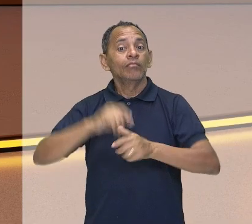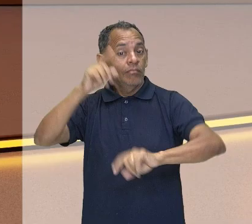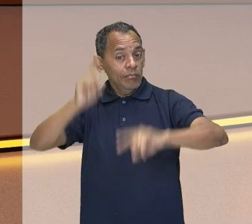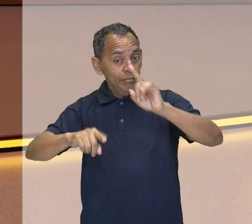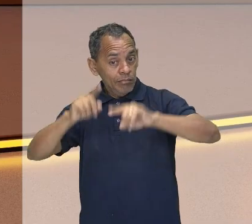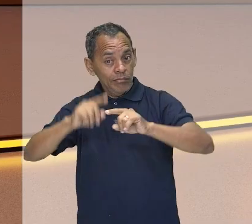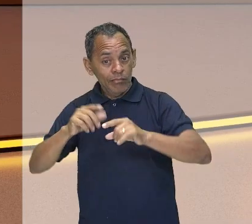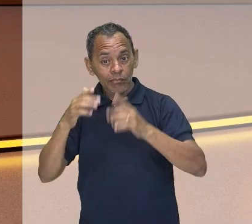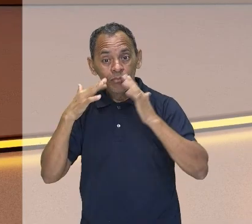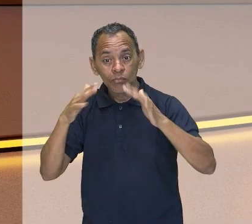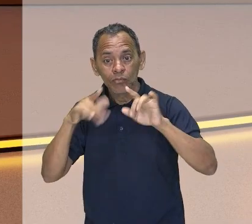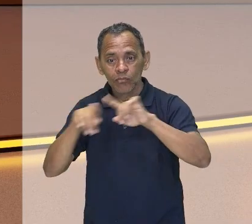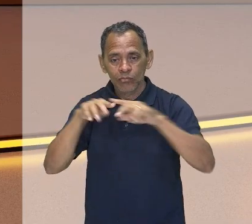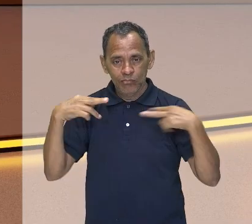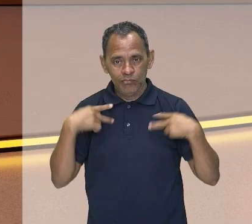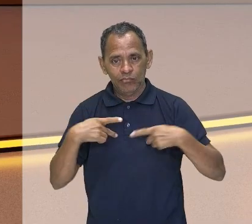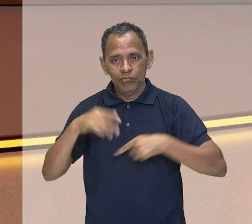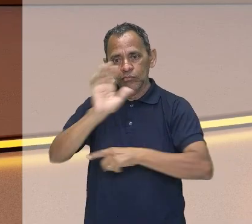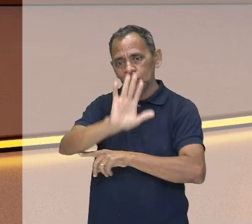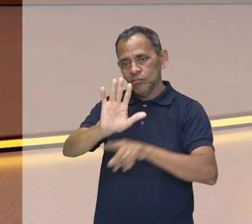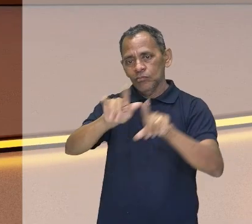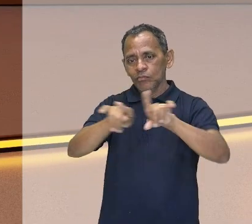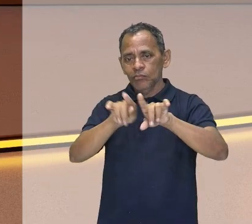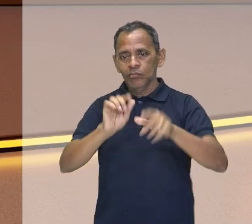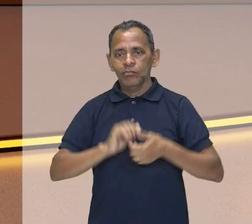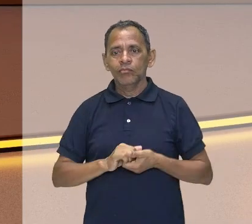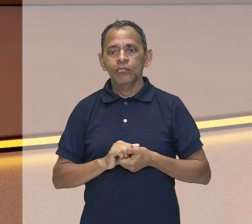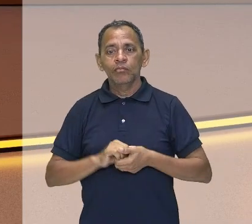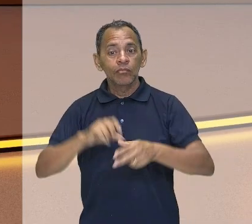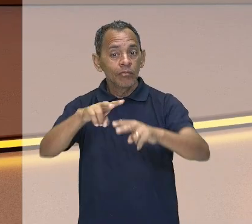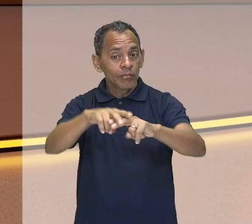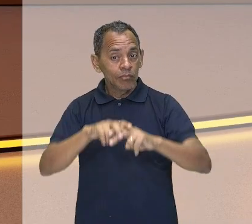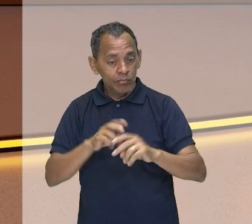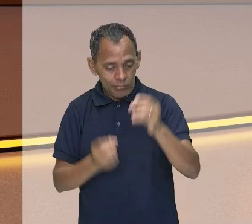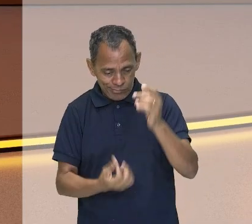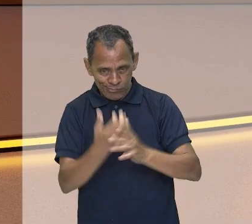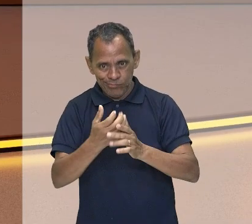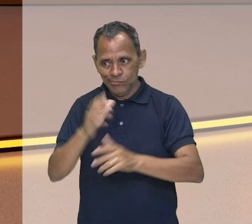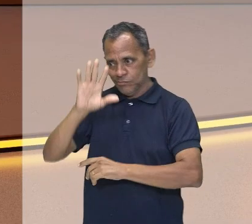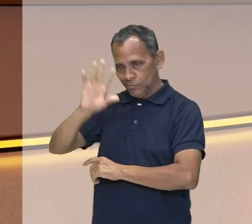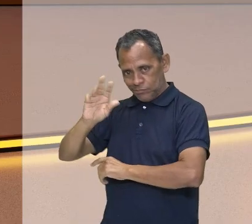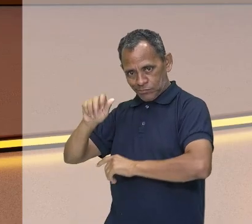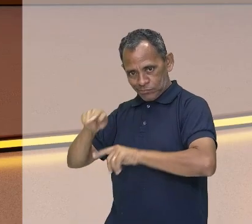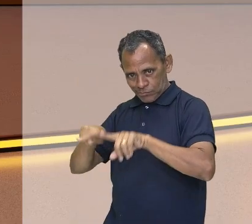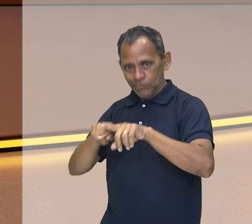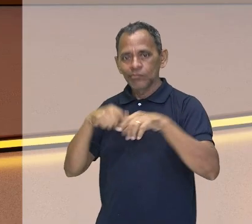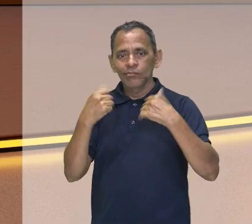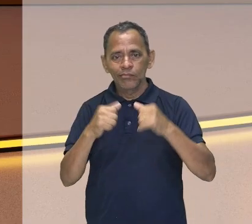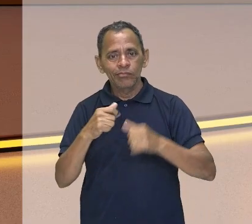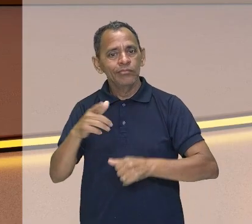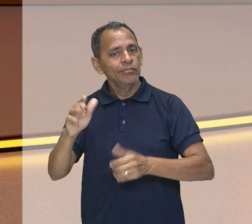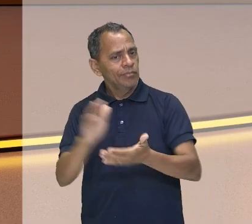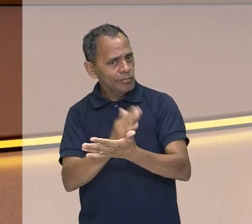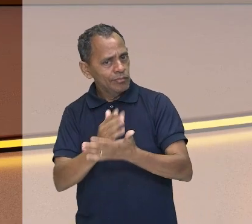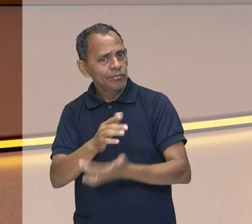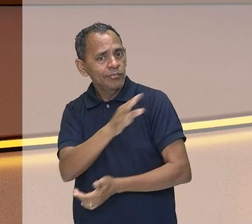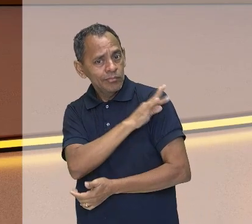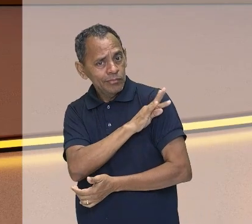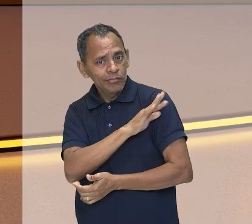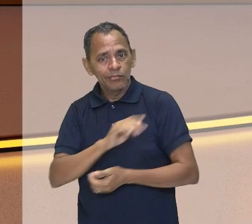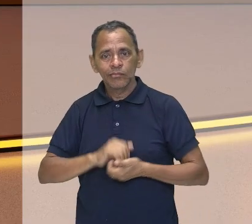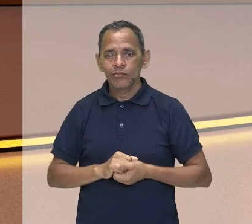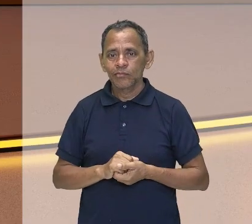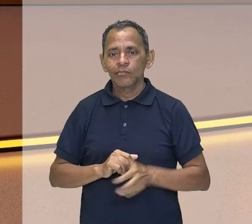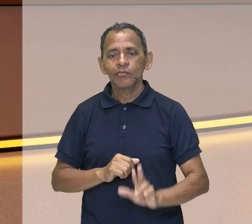e humanos de uma forma geral. Bem, para a gente elaborar os mapas, a gente precisa de algumas técnicas. Essas técnicas